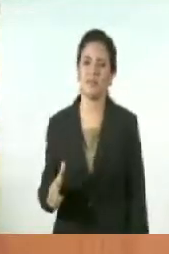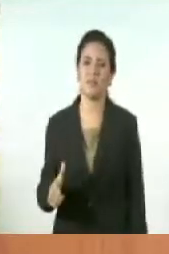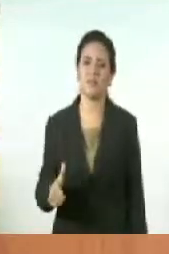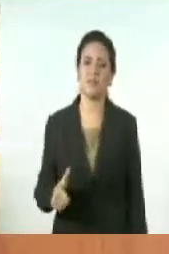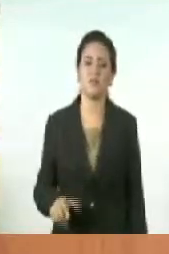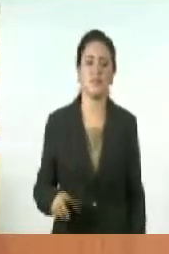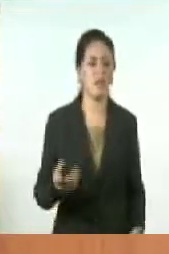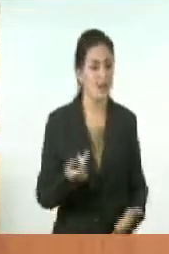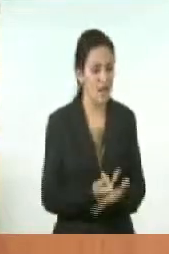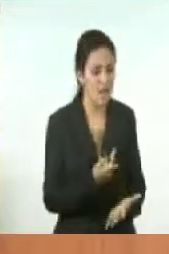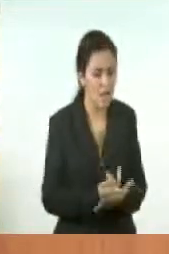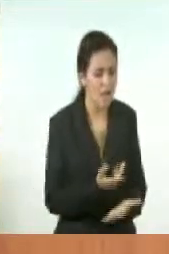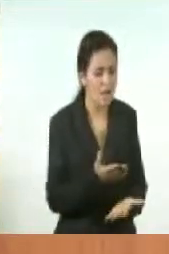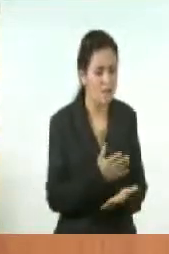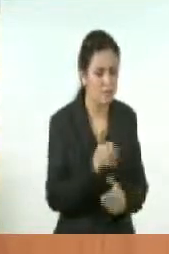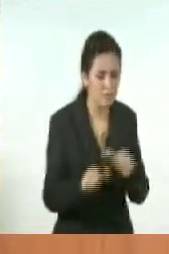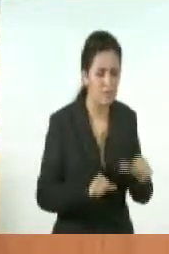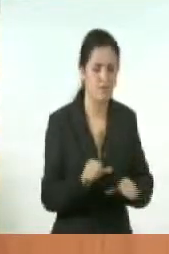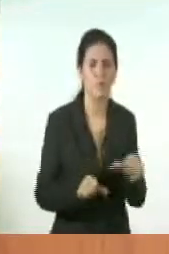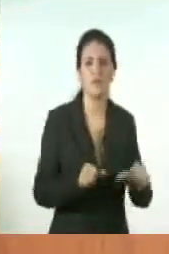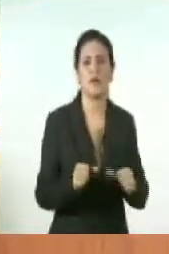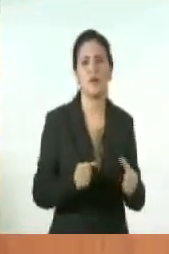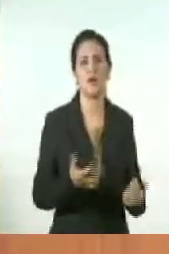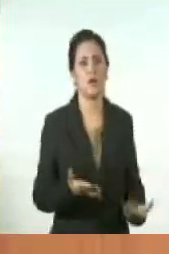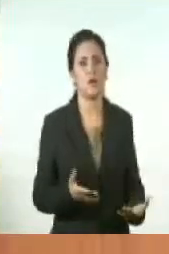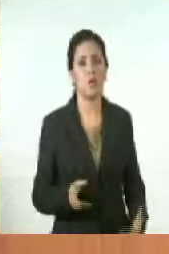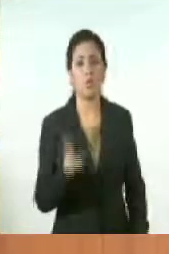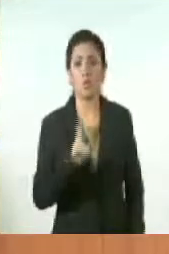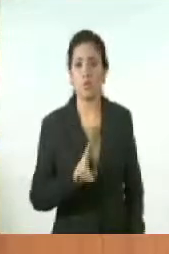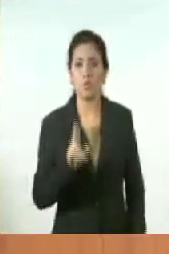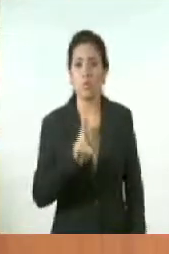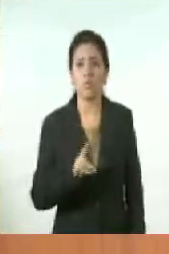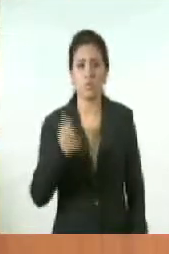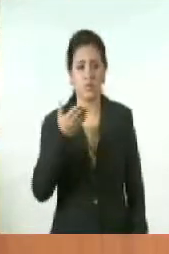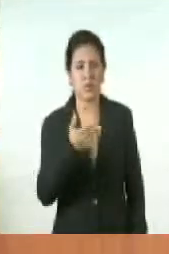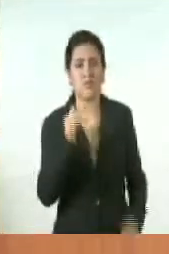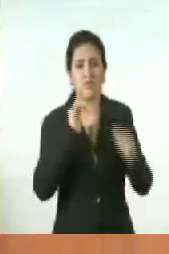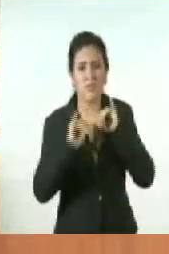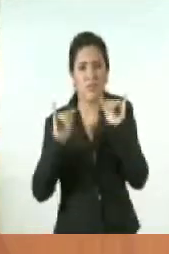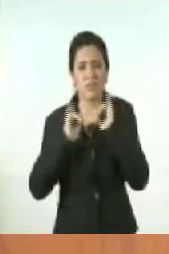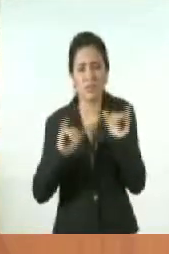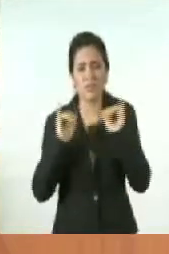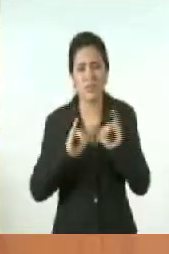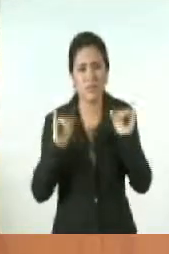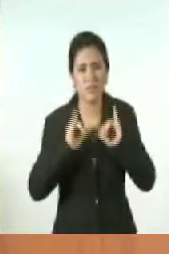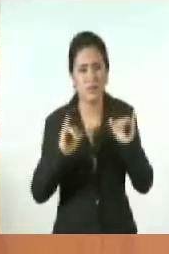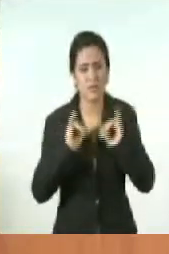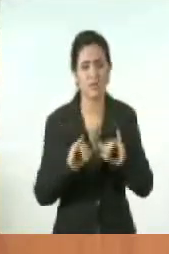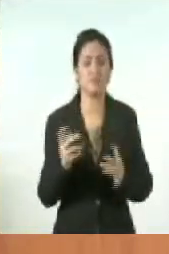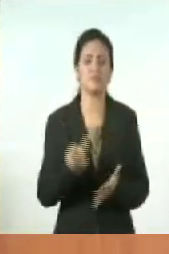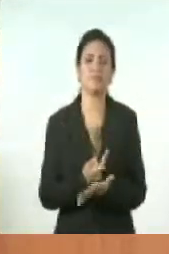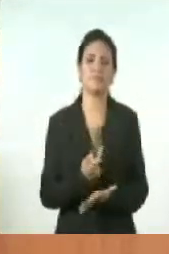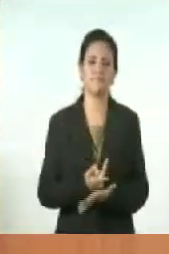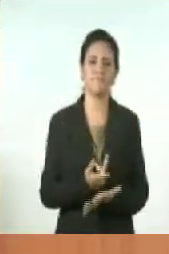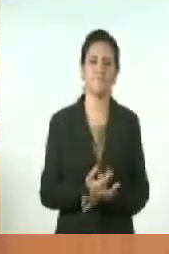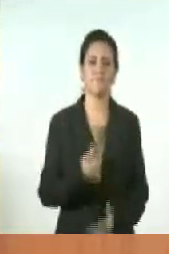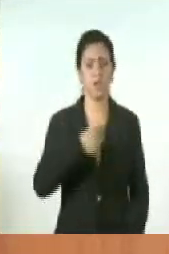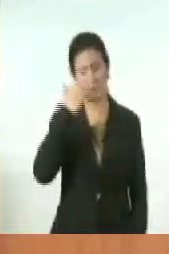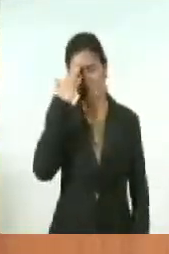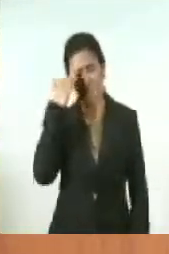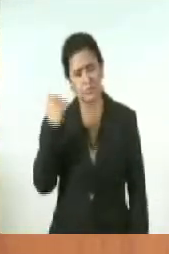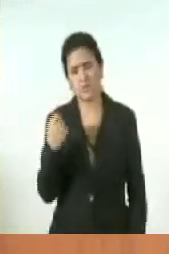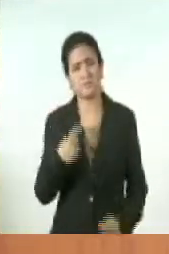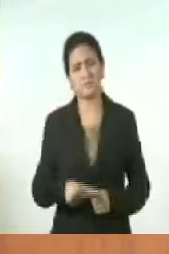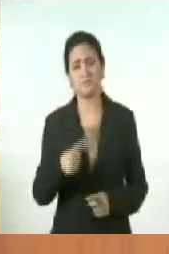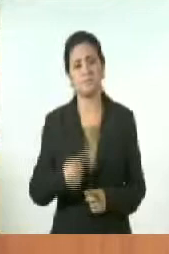ilegal. Aí fica usando esta guerra de argumentos, esta guerra maluca, que eu não sei por onde que vai, porque